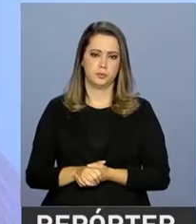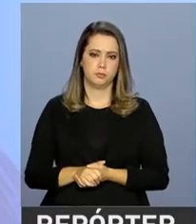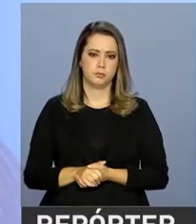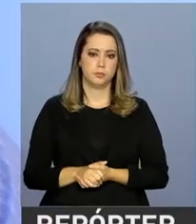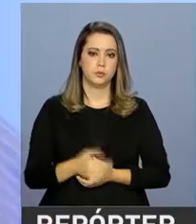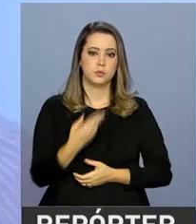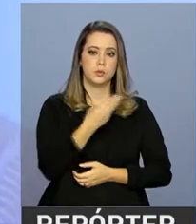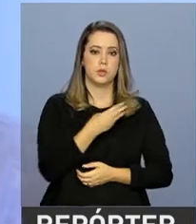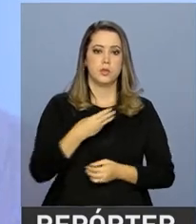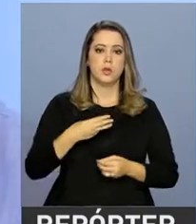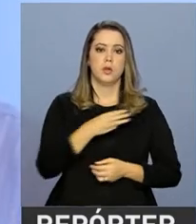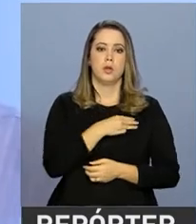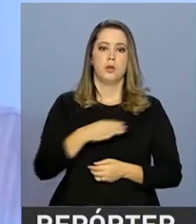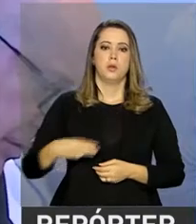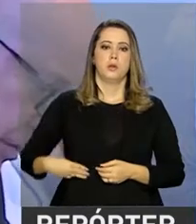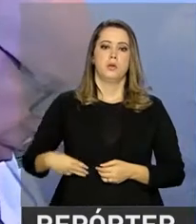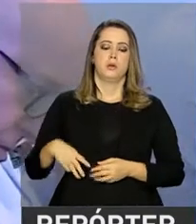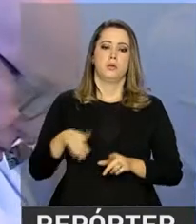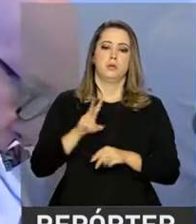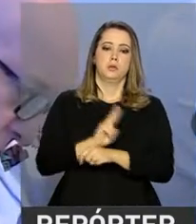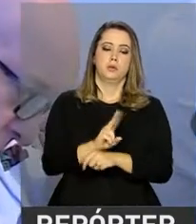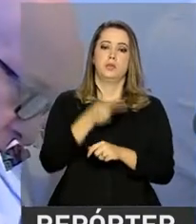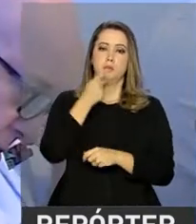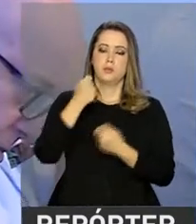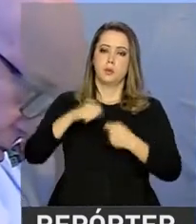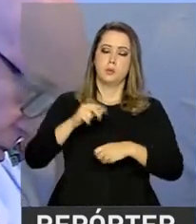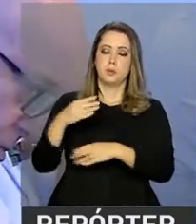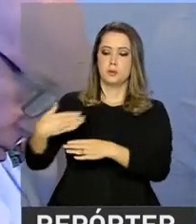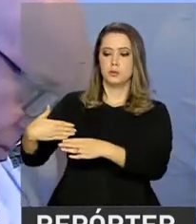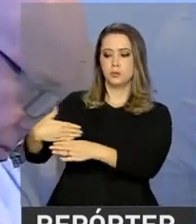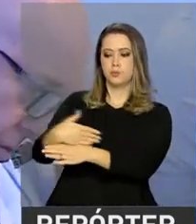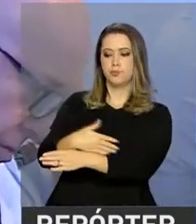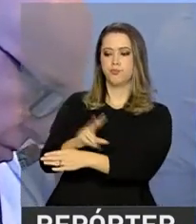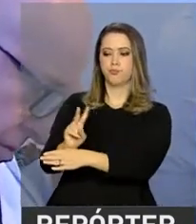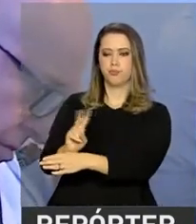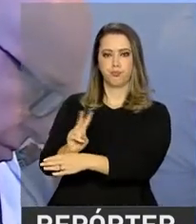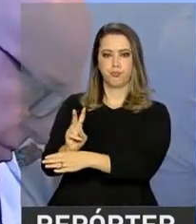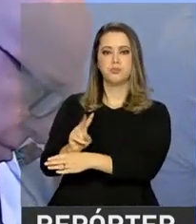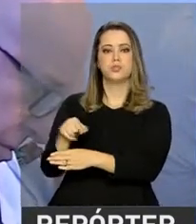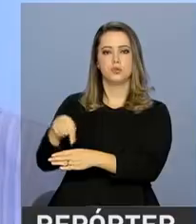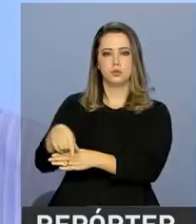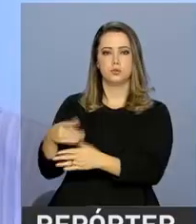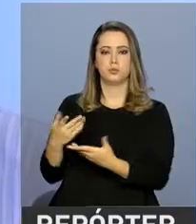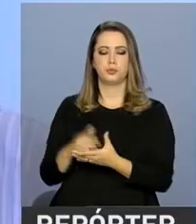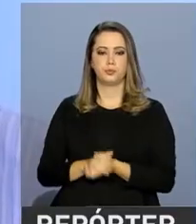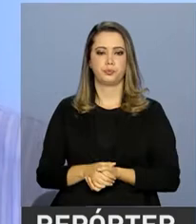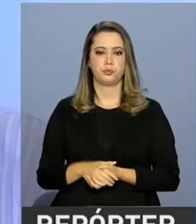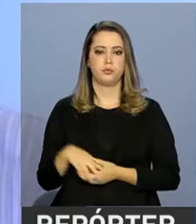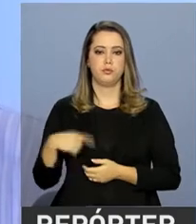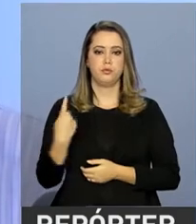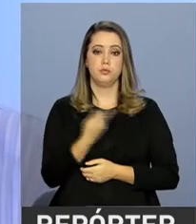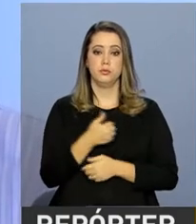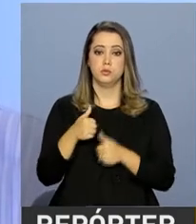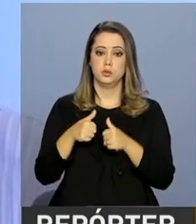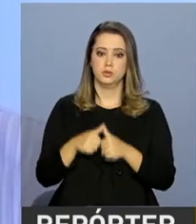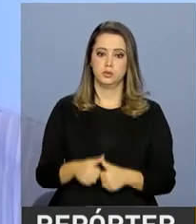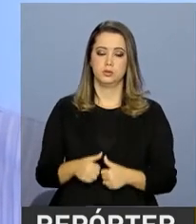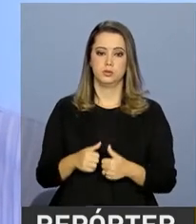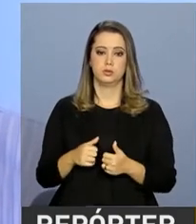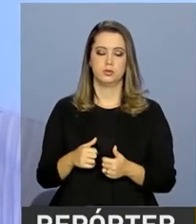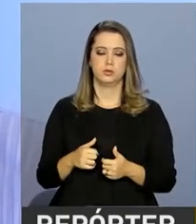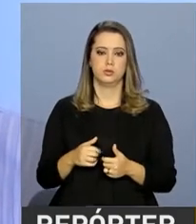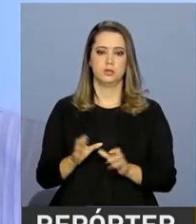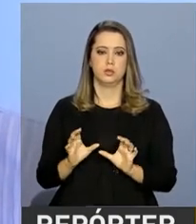também anunciou o reforço da vigilância da fronteira é a criação de um hospital de campanha na região nós estaremos desdobrando